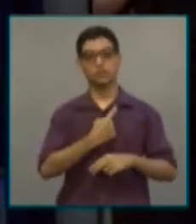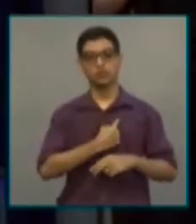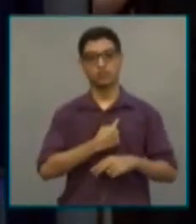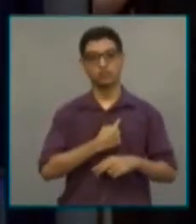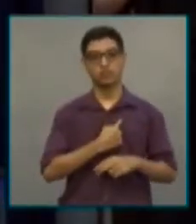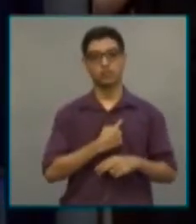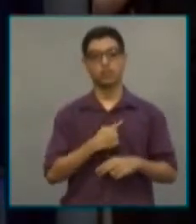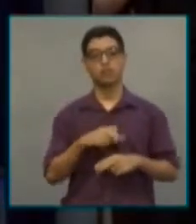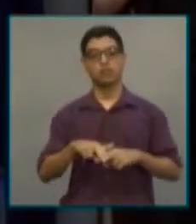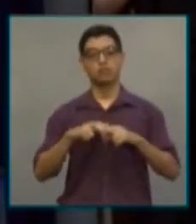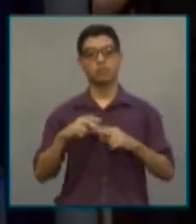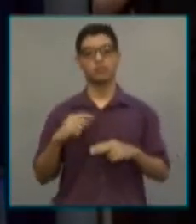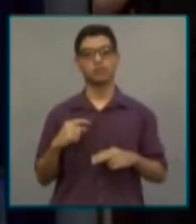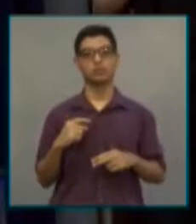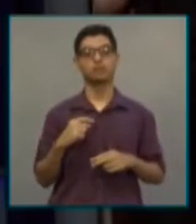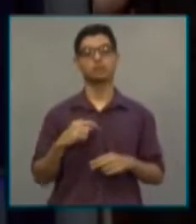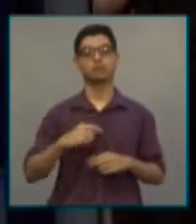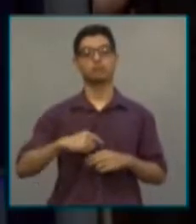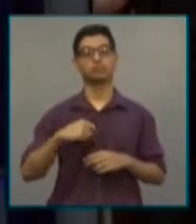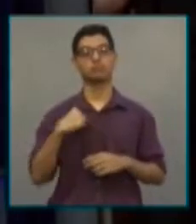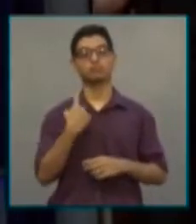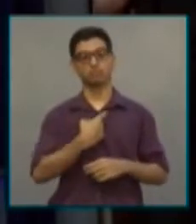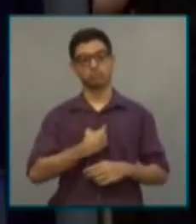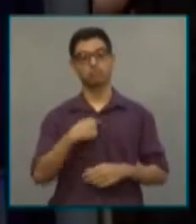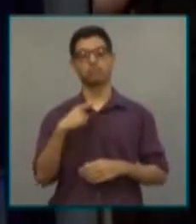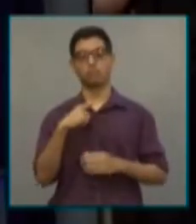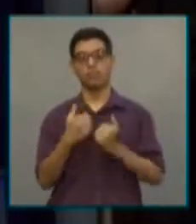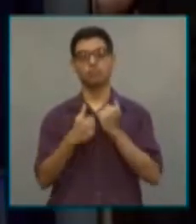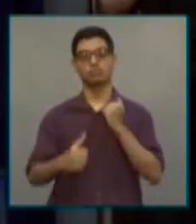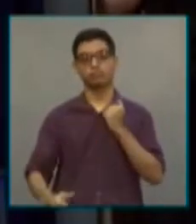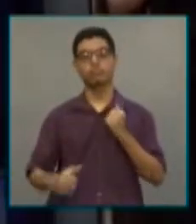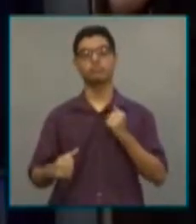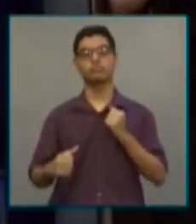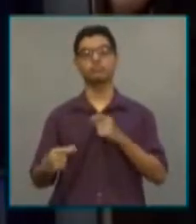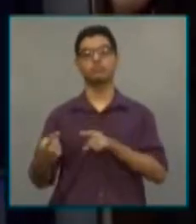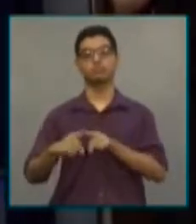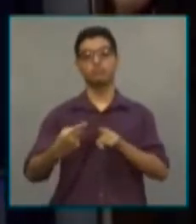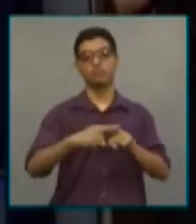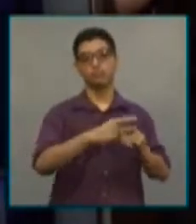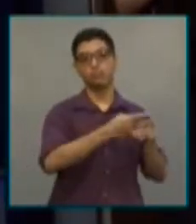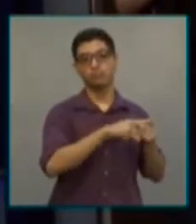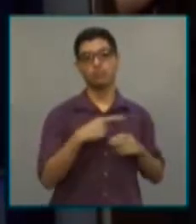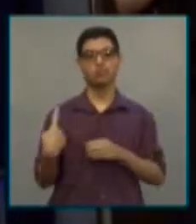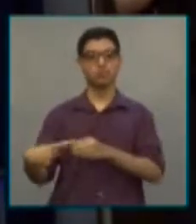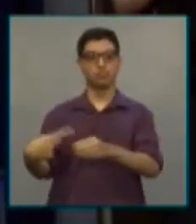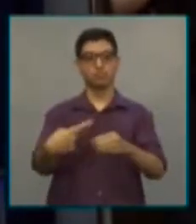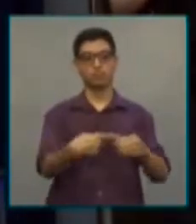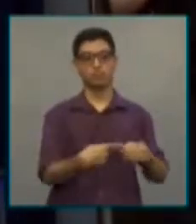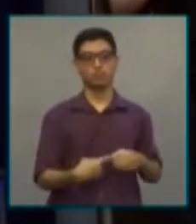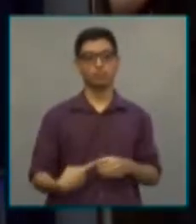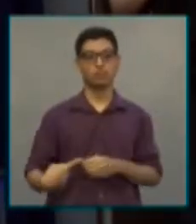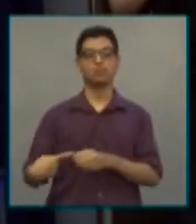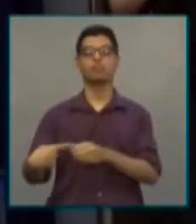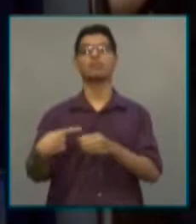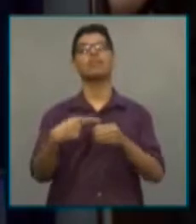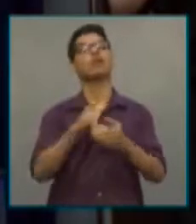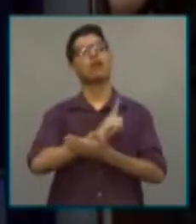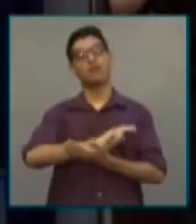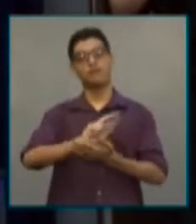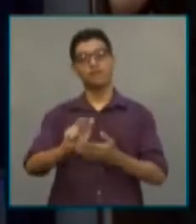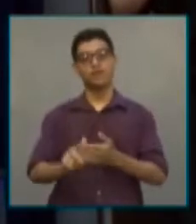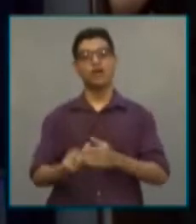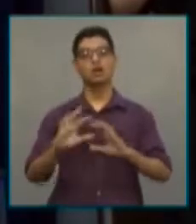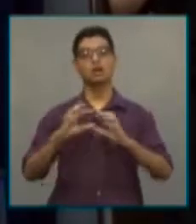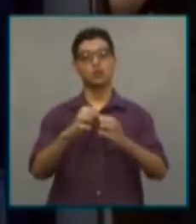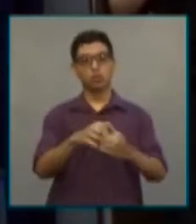de toda a advocacia, do interior do Estado, advocacia criminal, previdenciarista, enfim. Tem um diferencial da